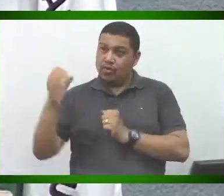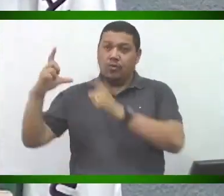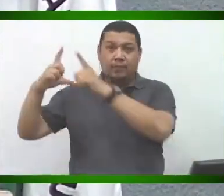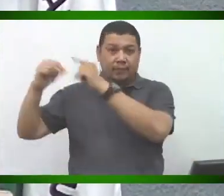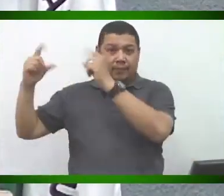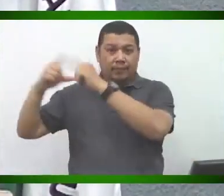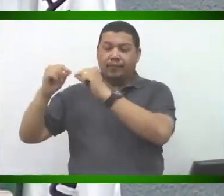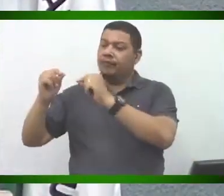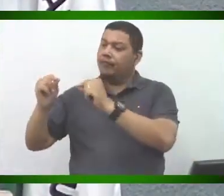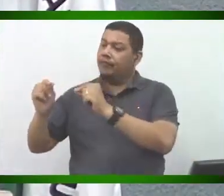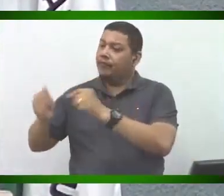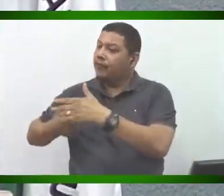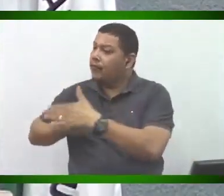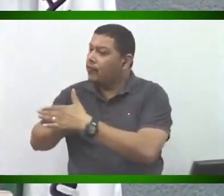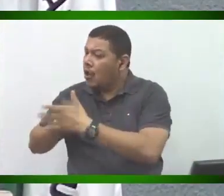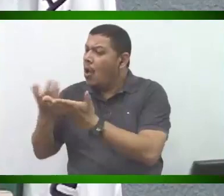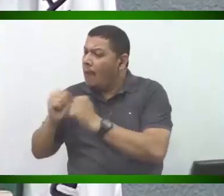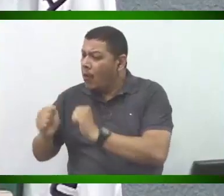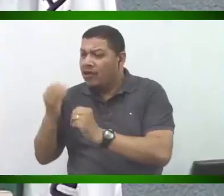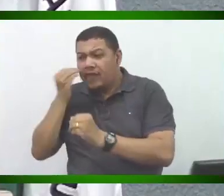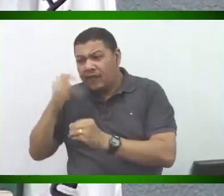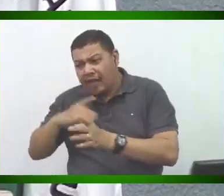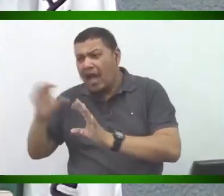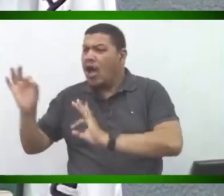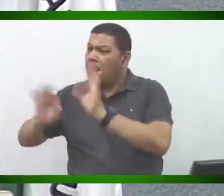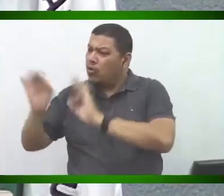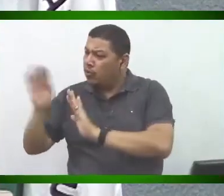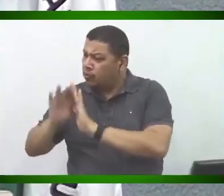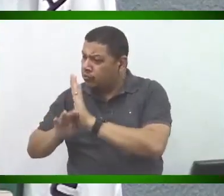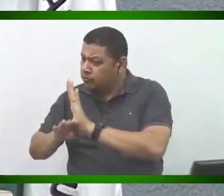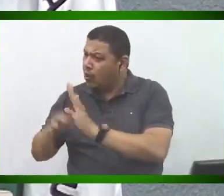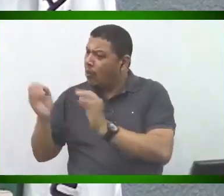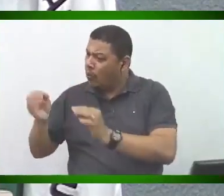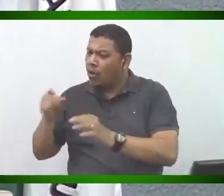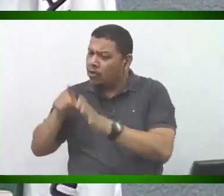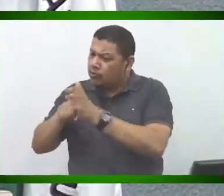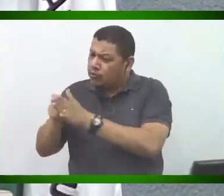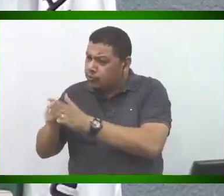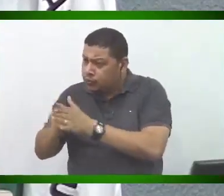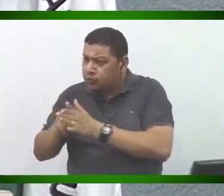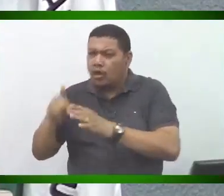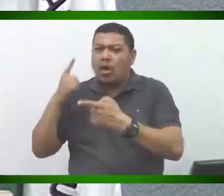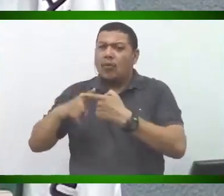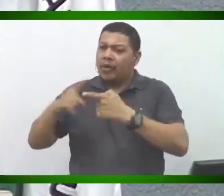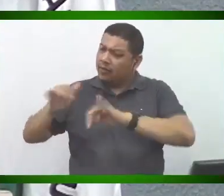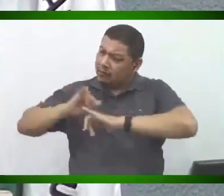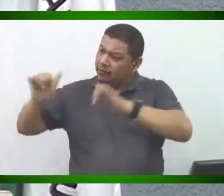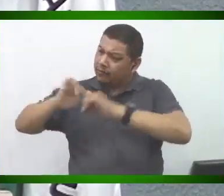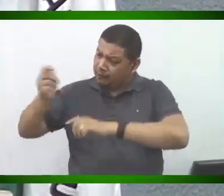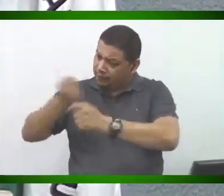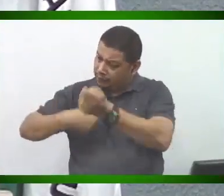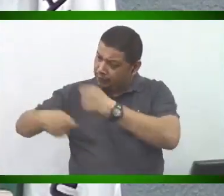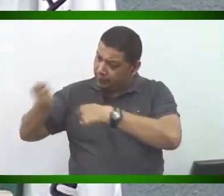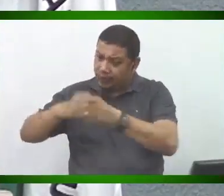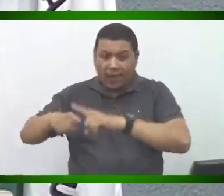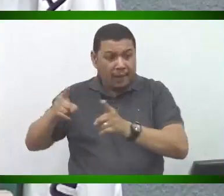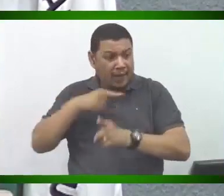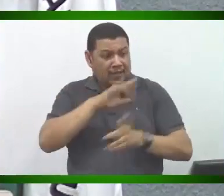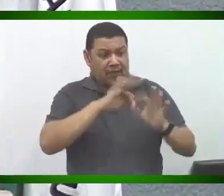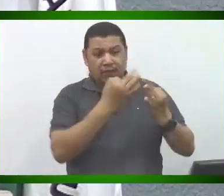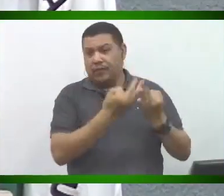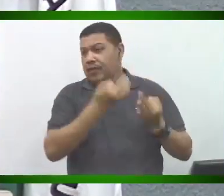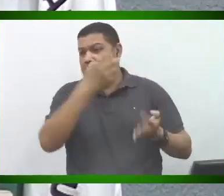de todo aquele processo de seleção, né, que realmente analisasse que faltavam informações administrativas, mas que as famílias não poderiam